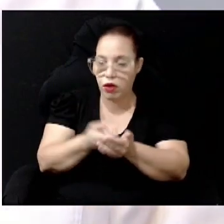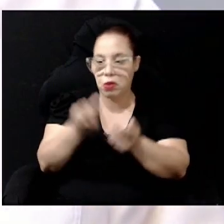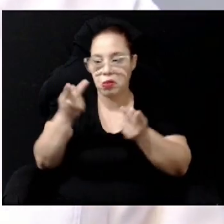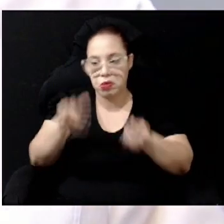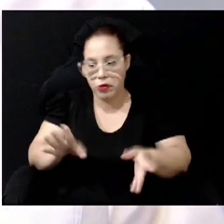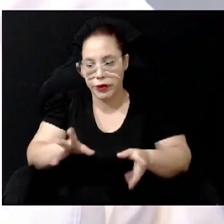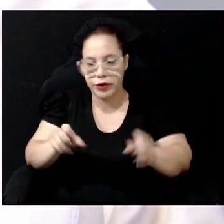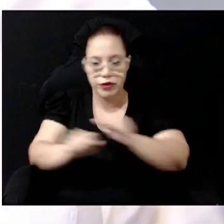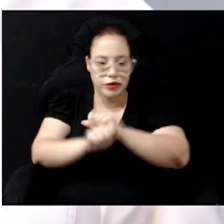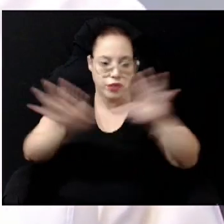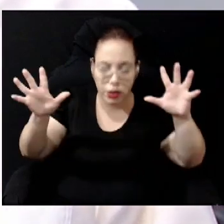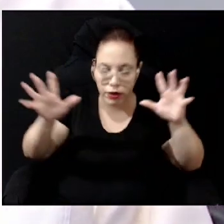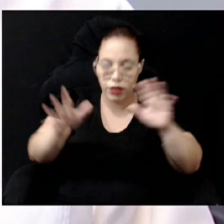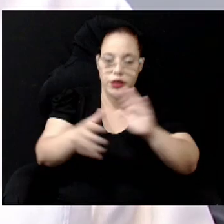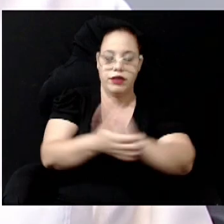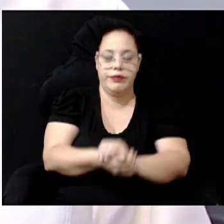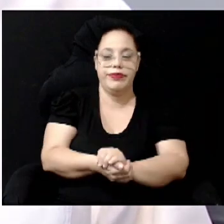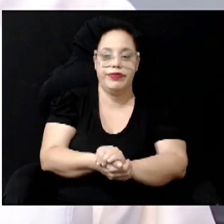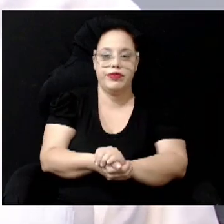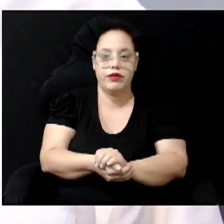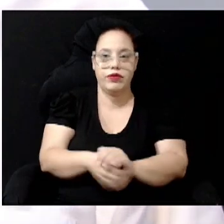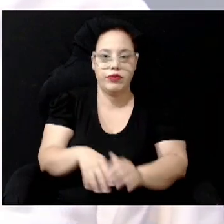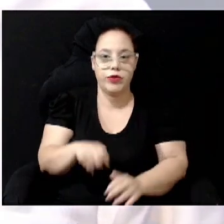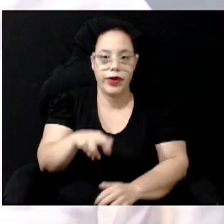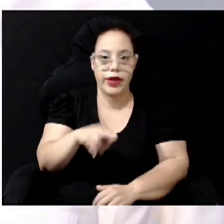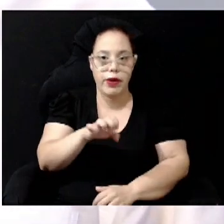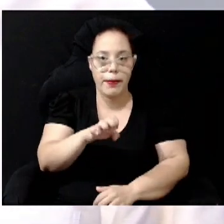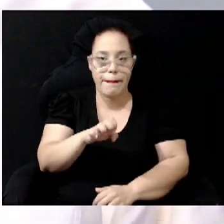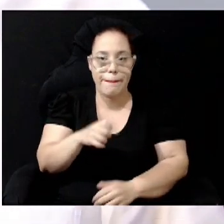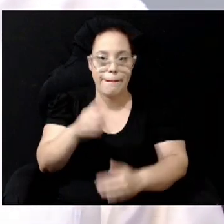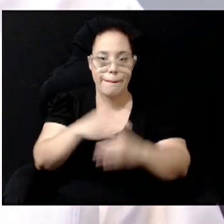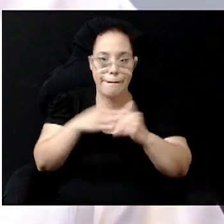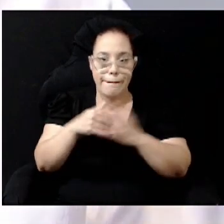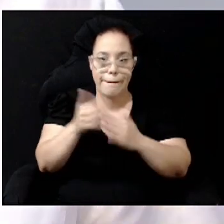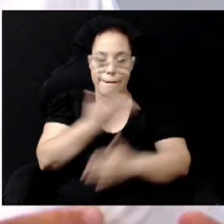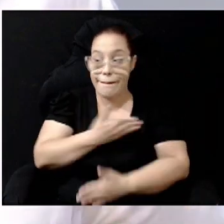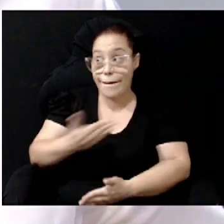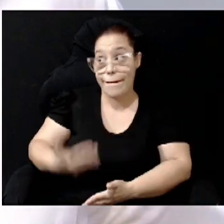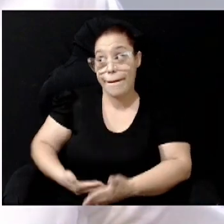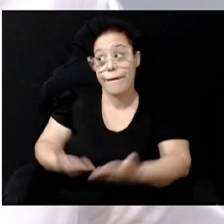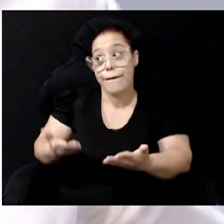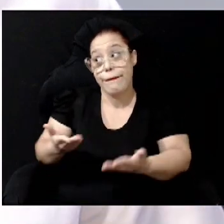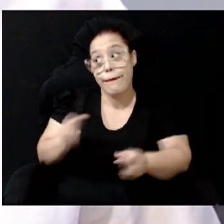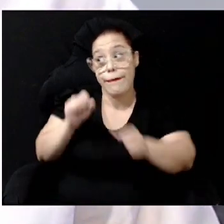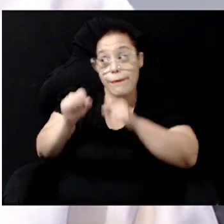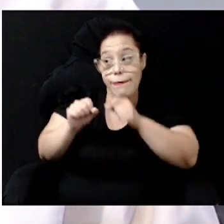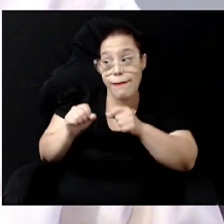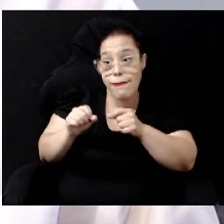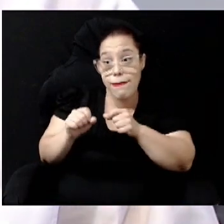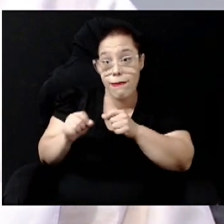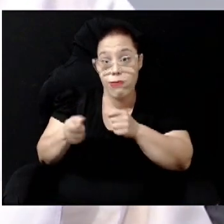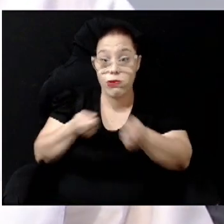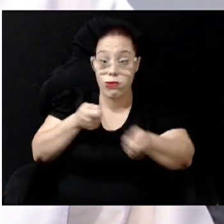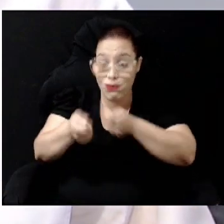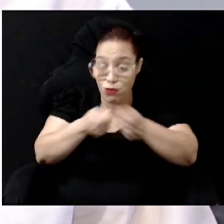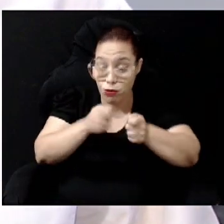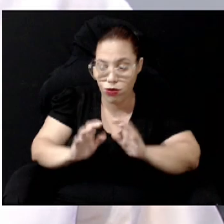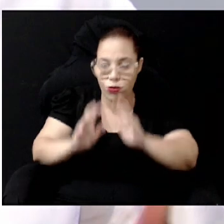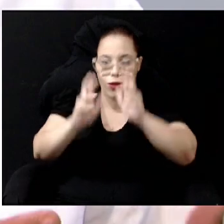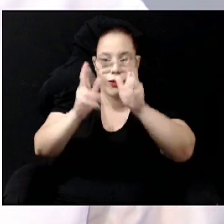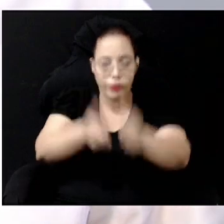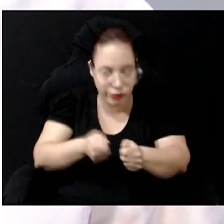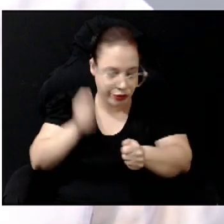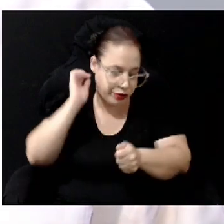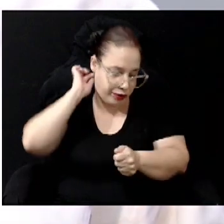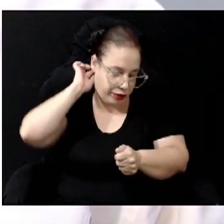transparência, moralidade no trato das coisas públicas. No caso, é a nossa Controladoria Geral, né, que está